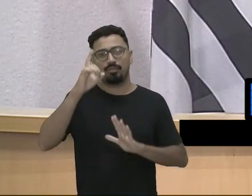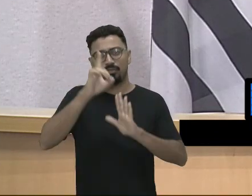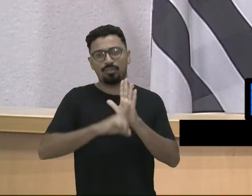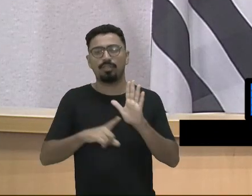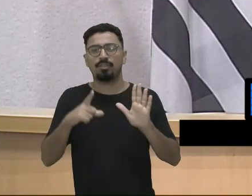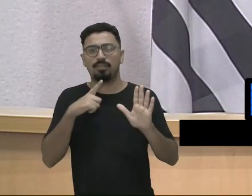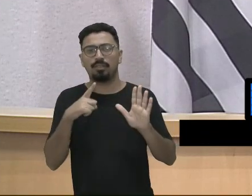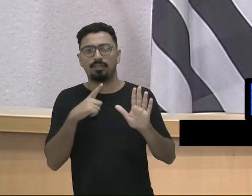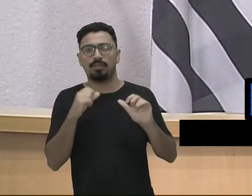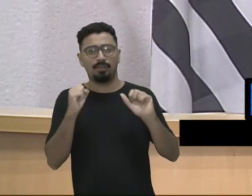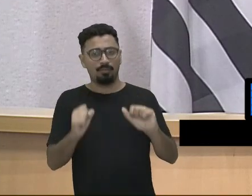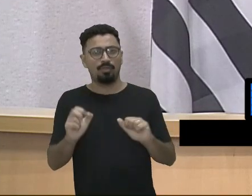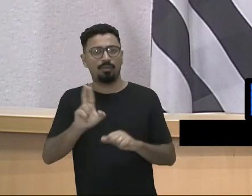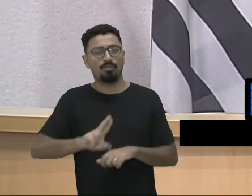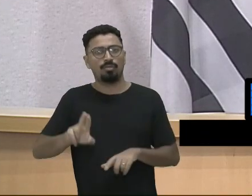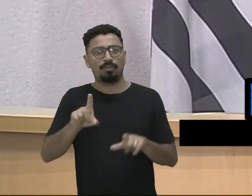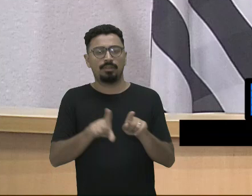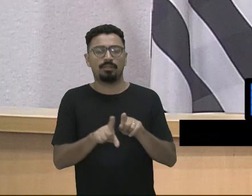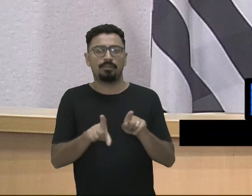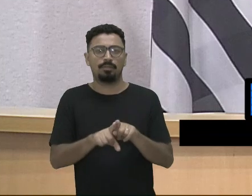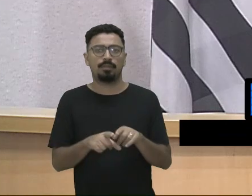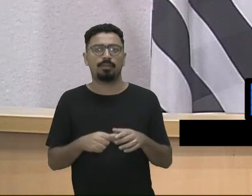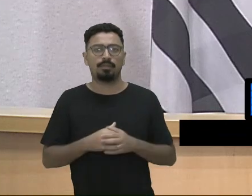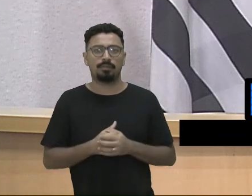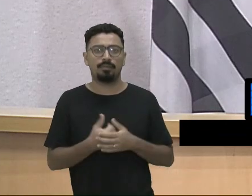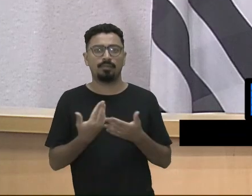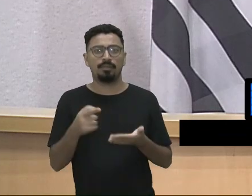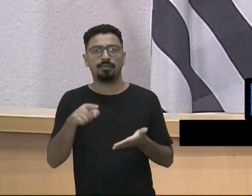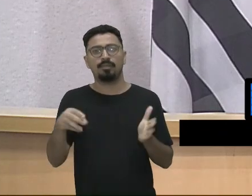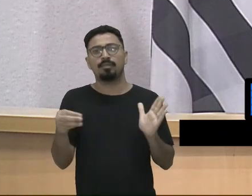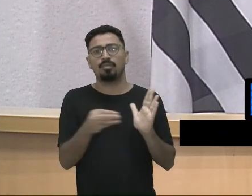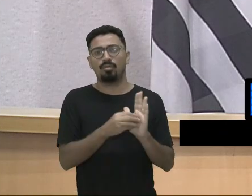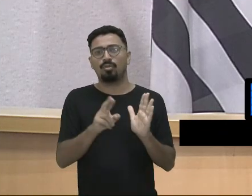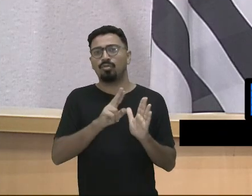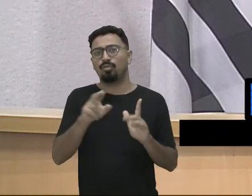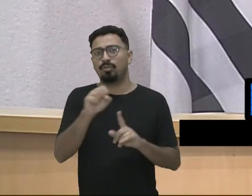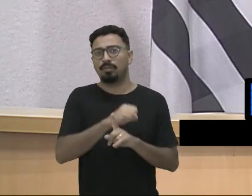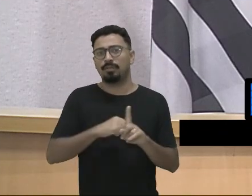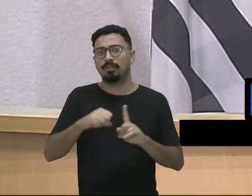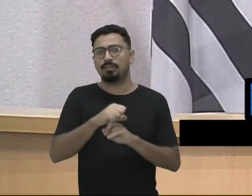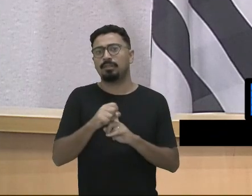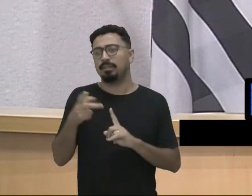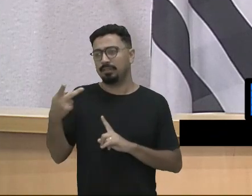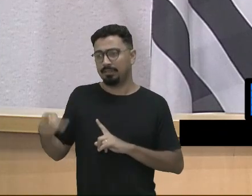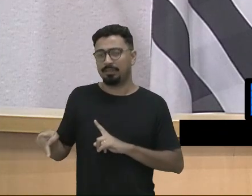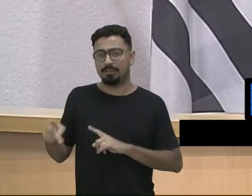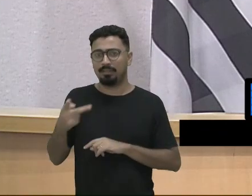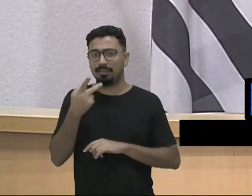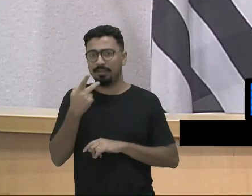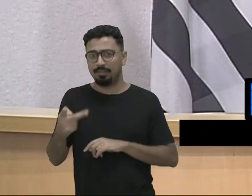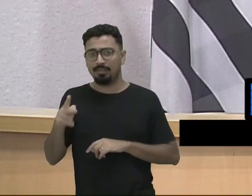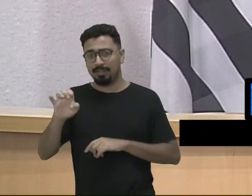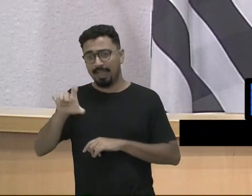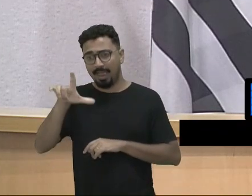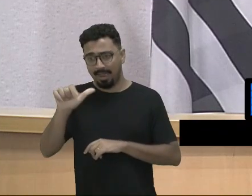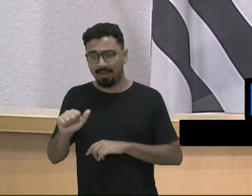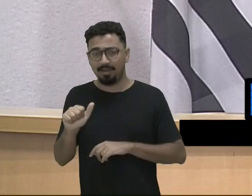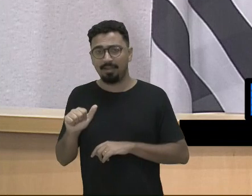aí podemos usar. Eu falei, você vai colocar o nome social dela e vai chamar